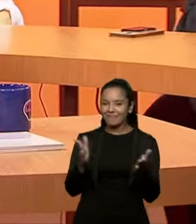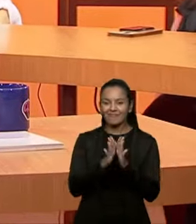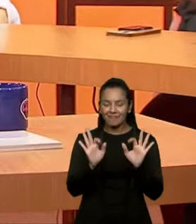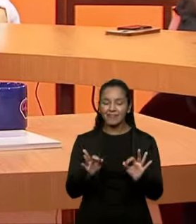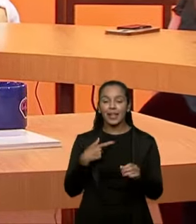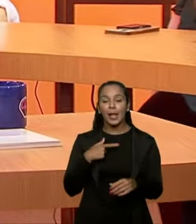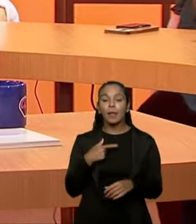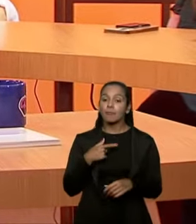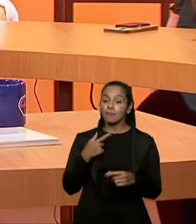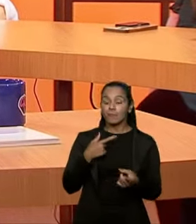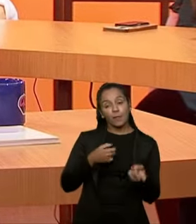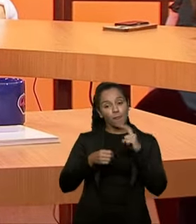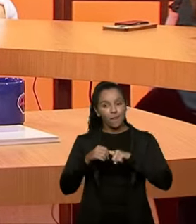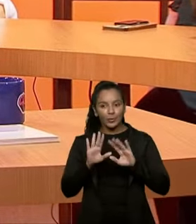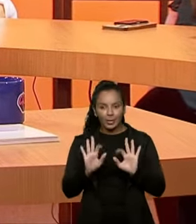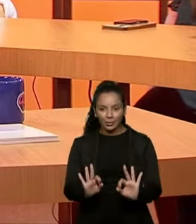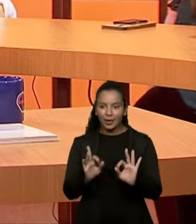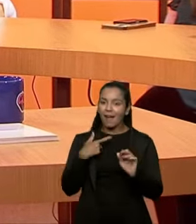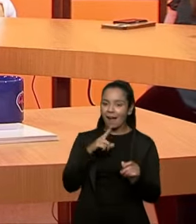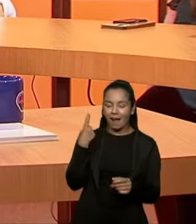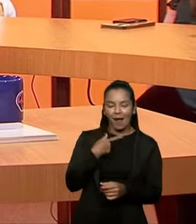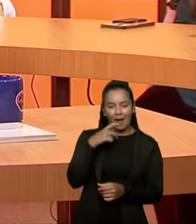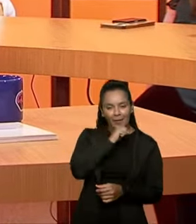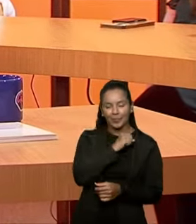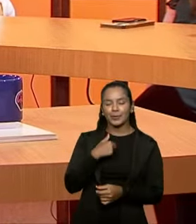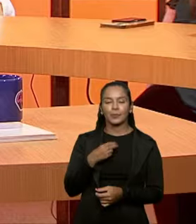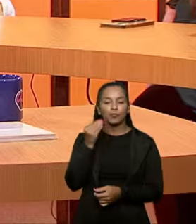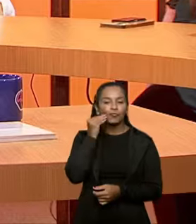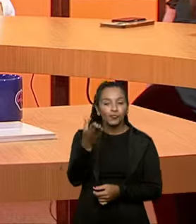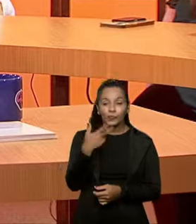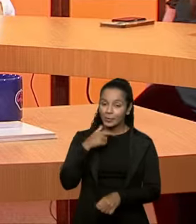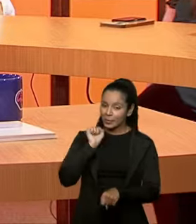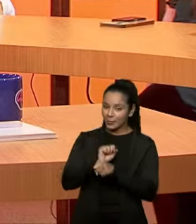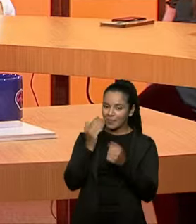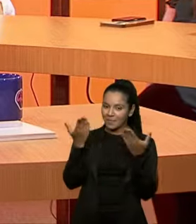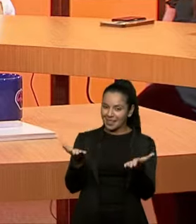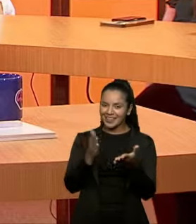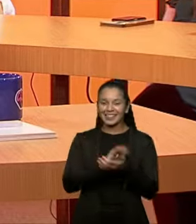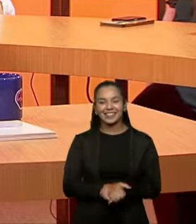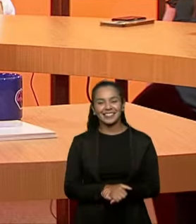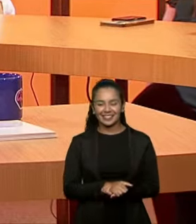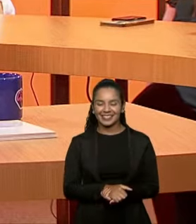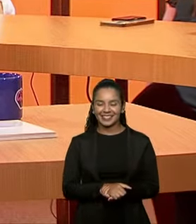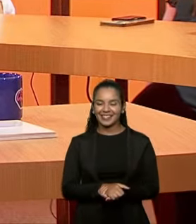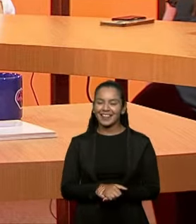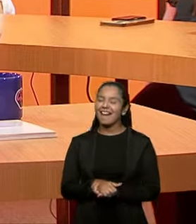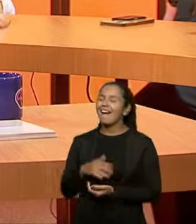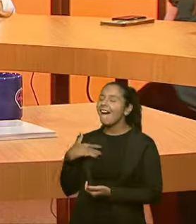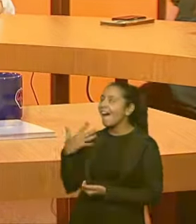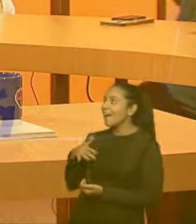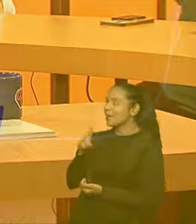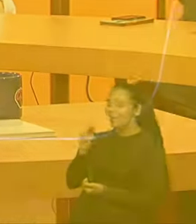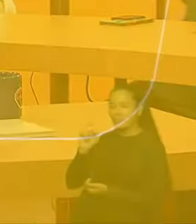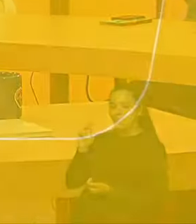o intervalo rapidinho, a gente tá de volta já já. Tô te esperando, hein? Ai, Dudu!